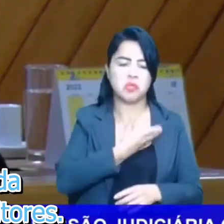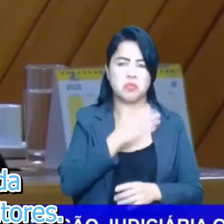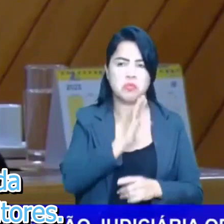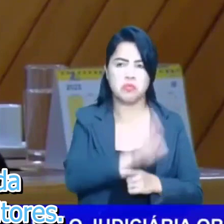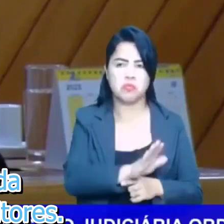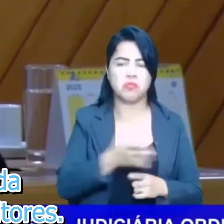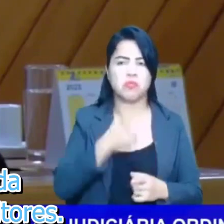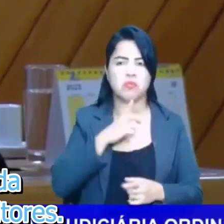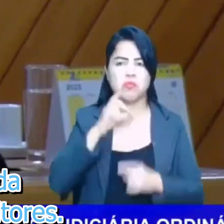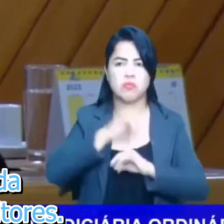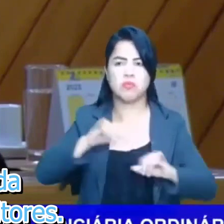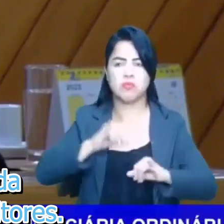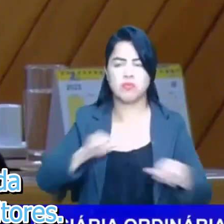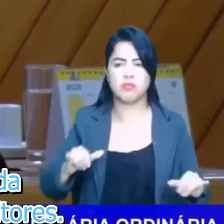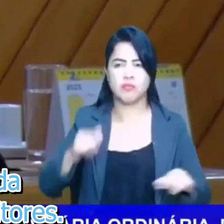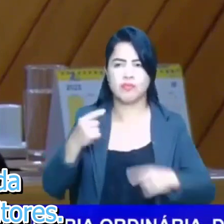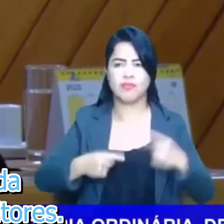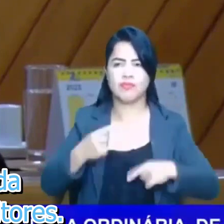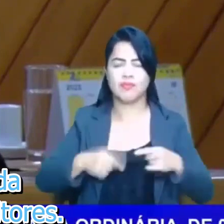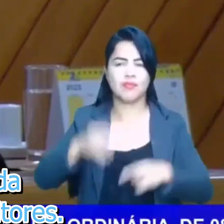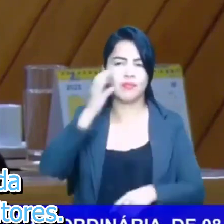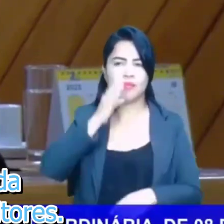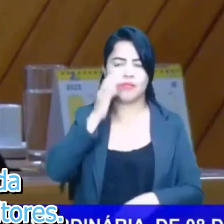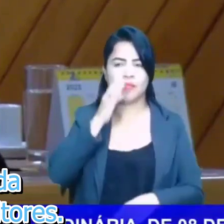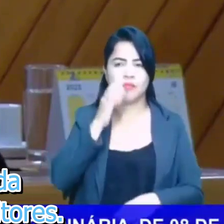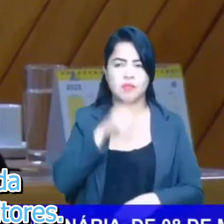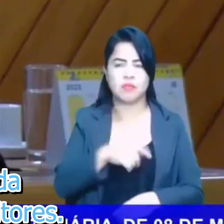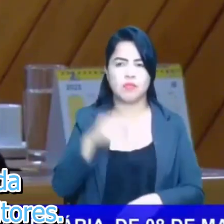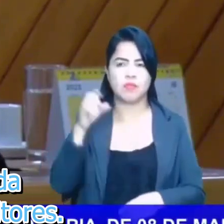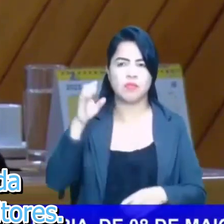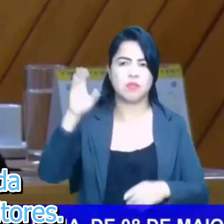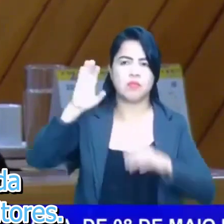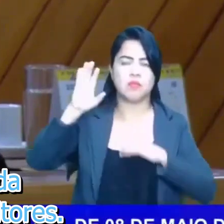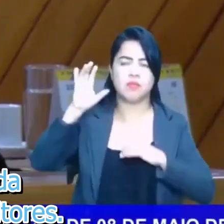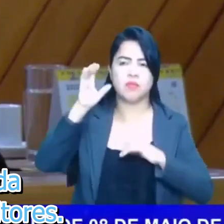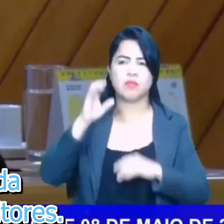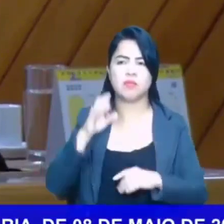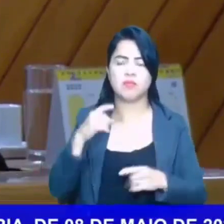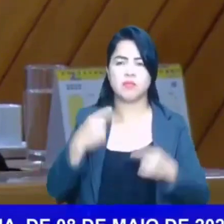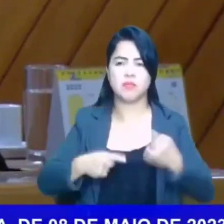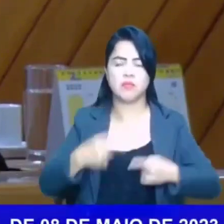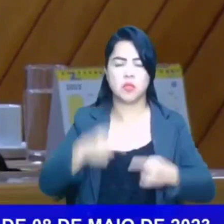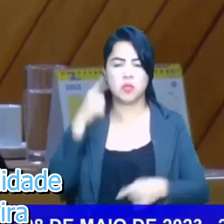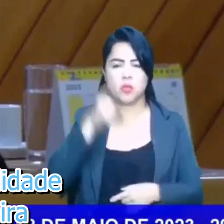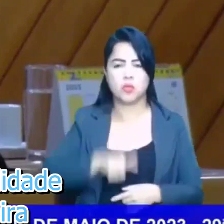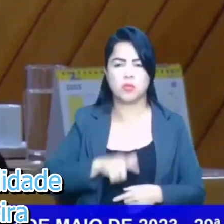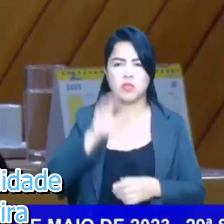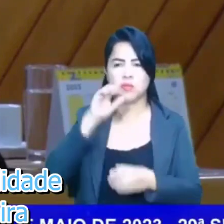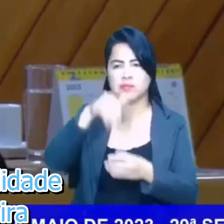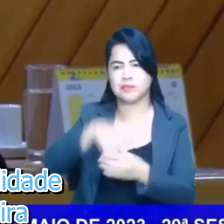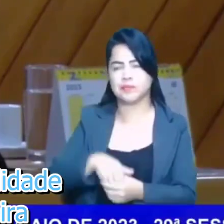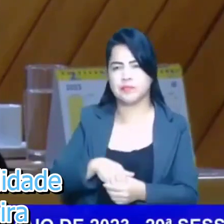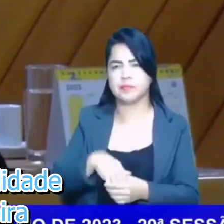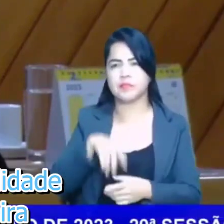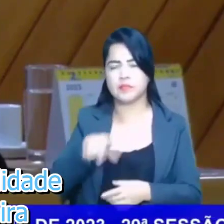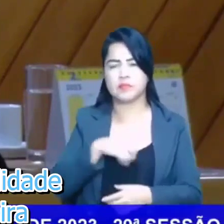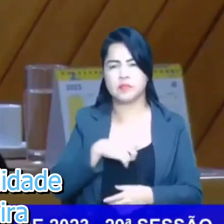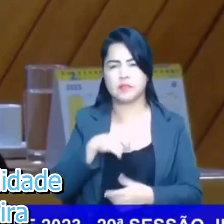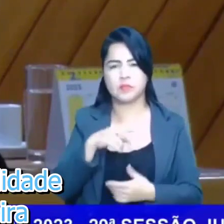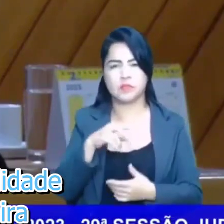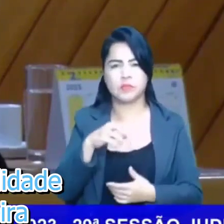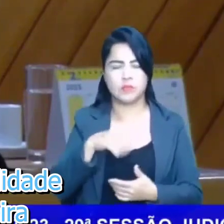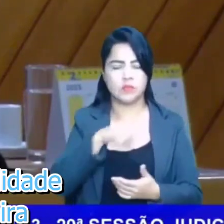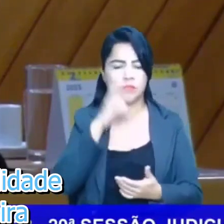houve demonstração de que a referida campanha se utilizou do conteúdo para angariar eleitores. Relativamente à coisa